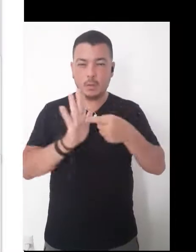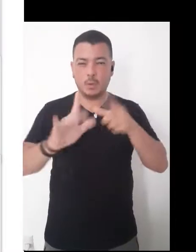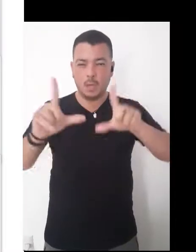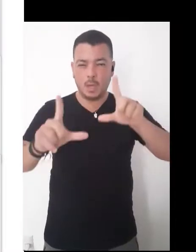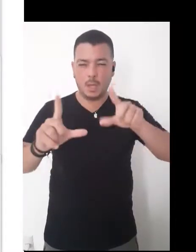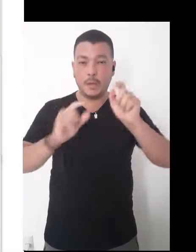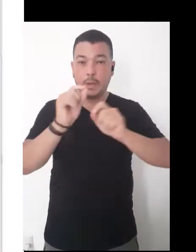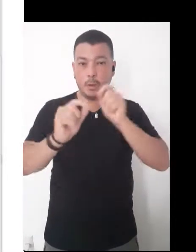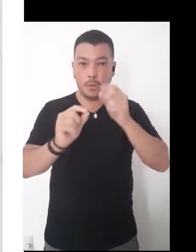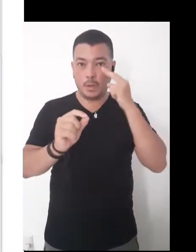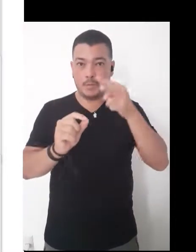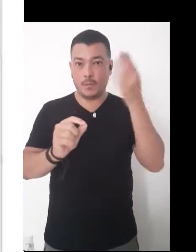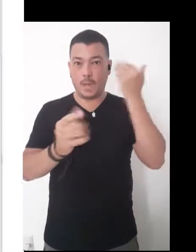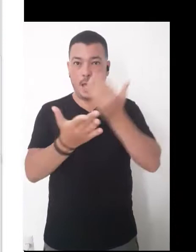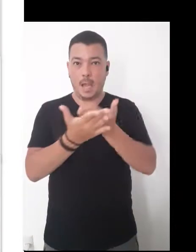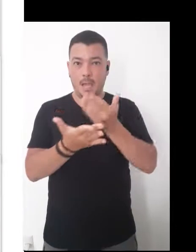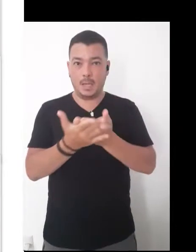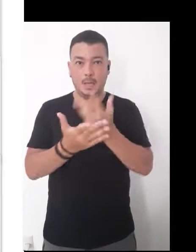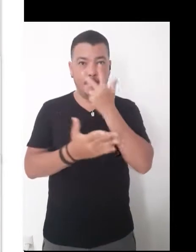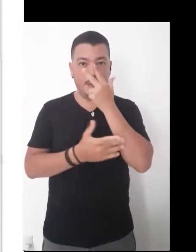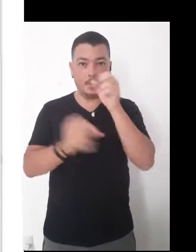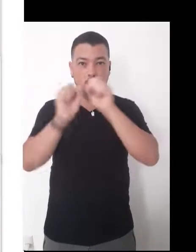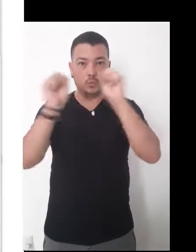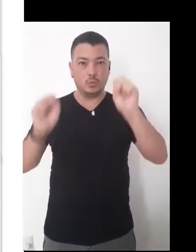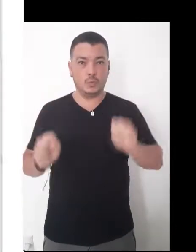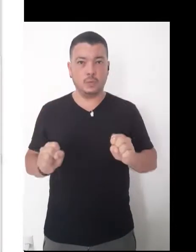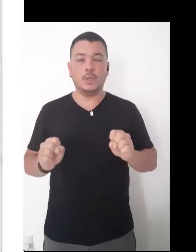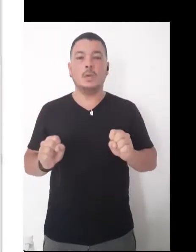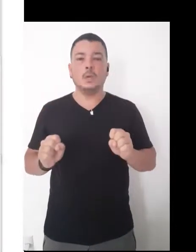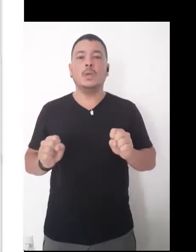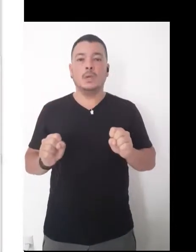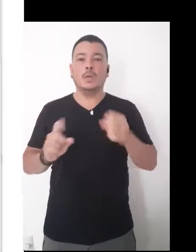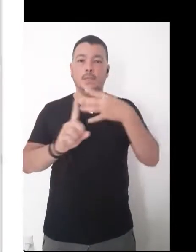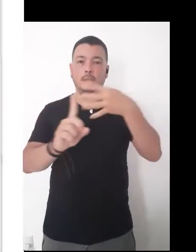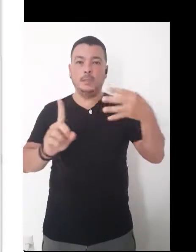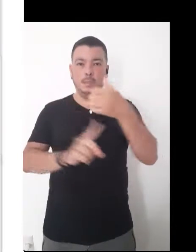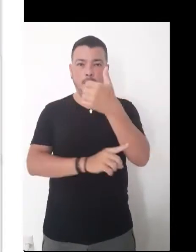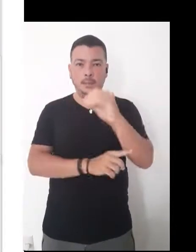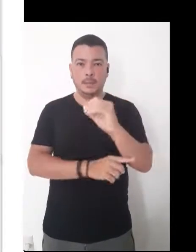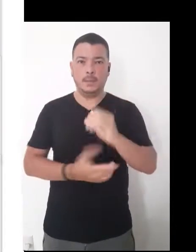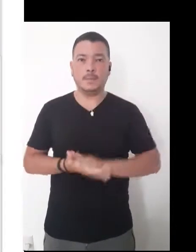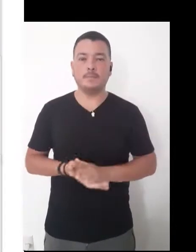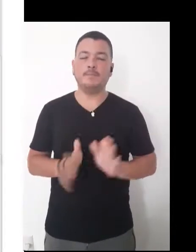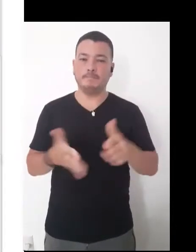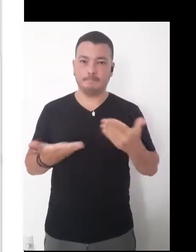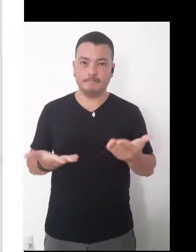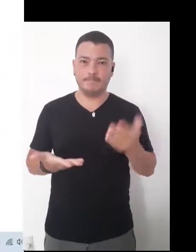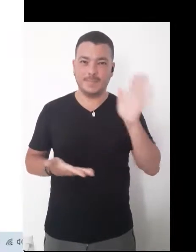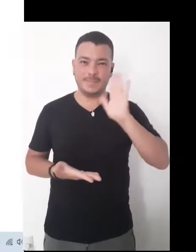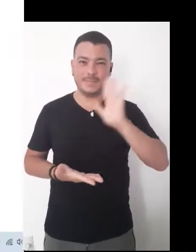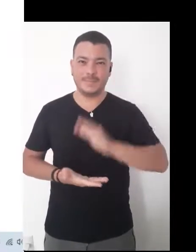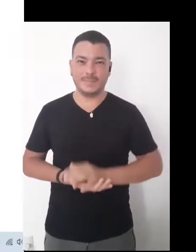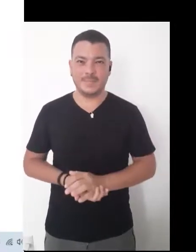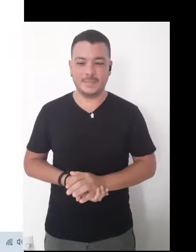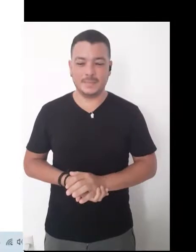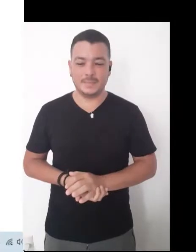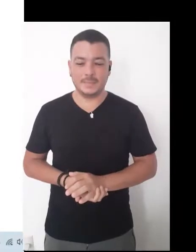viu nas imagens da aula anterior de um sistema operacional, no caso do Windows 10. É isso, pessoal. Até mais.